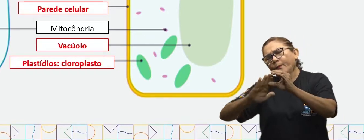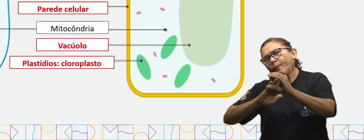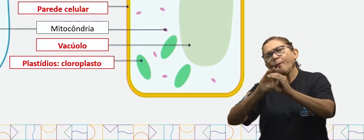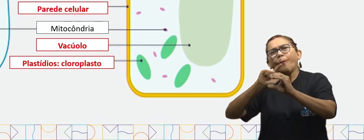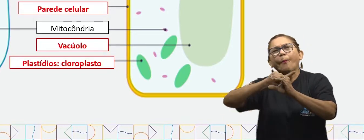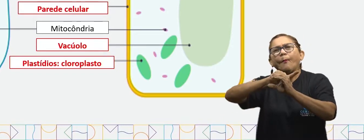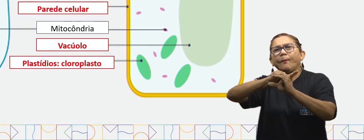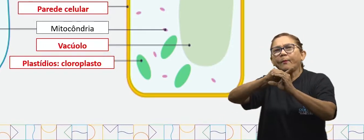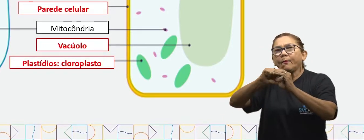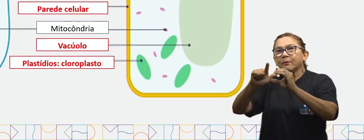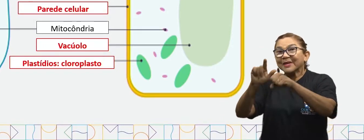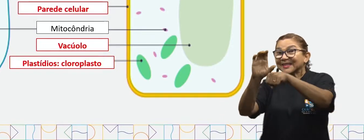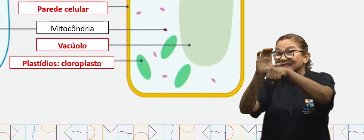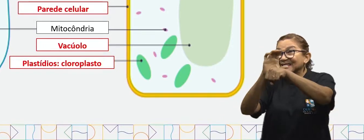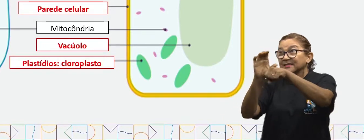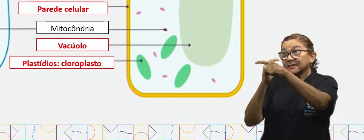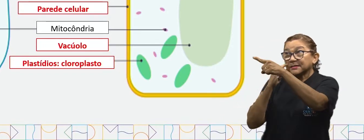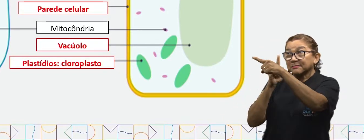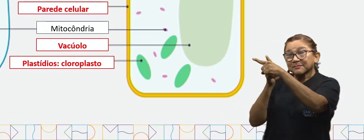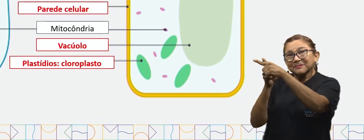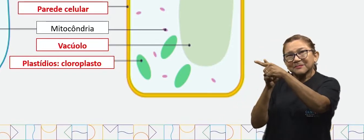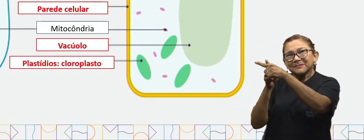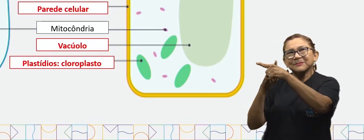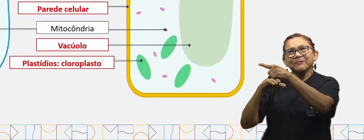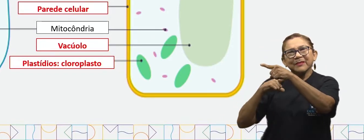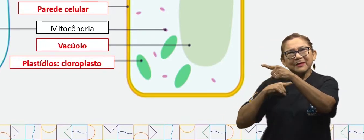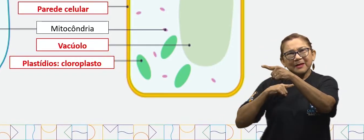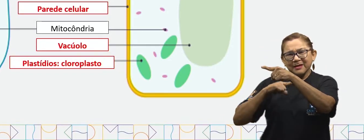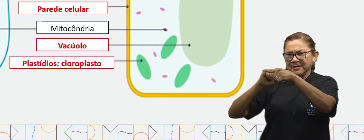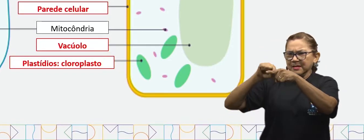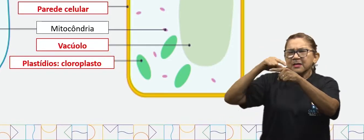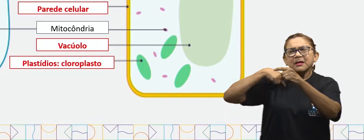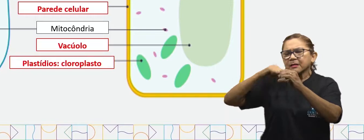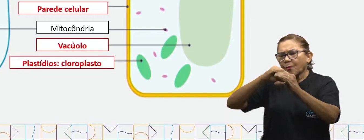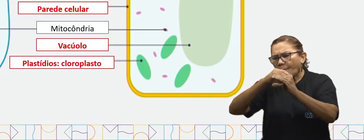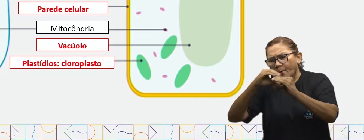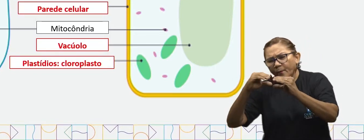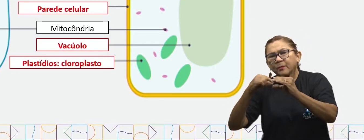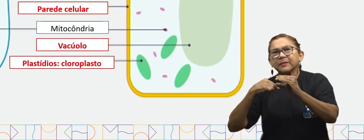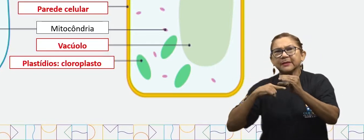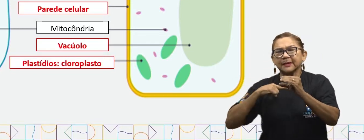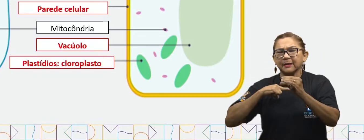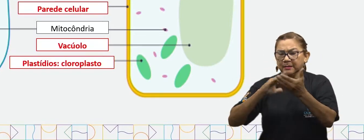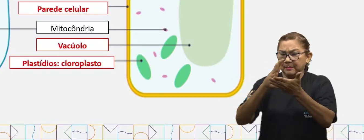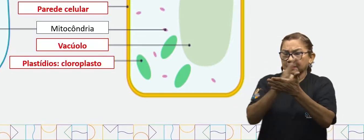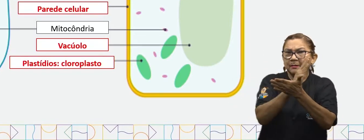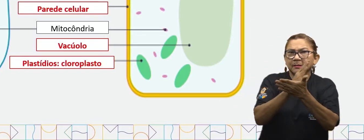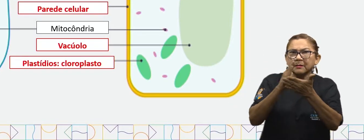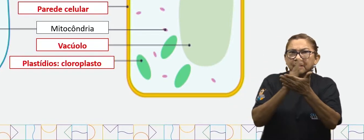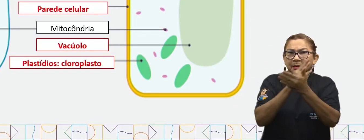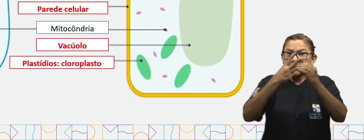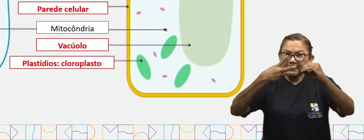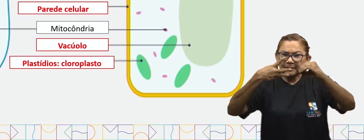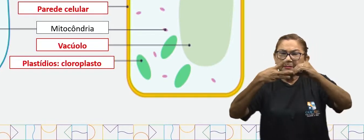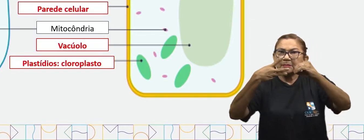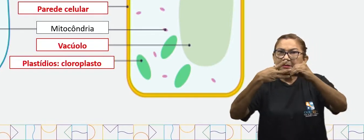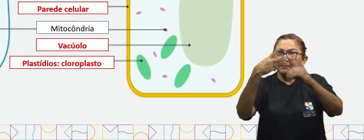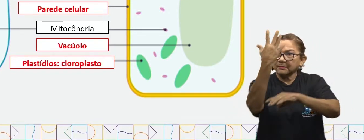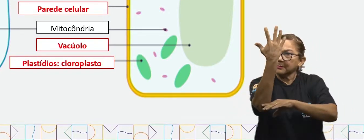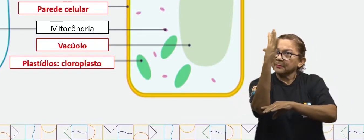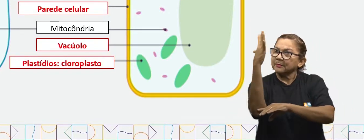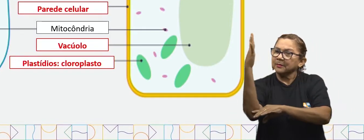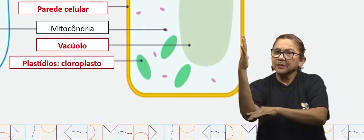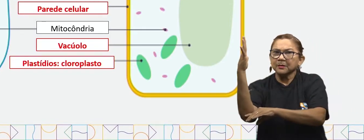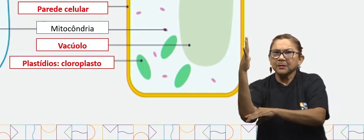tem várias funções, como armazenamento de substâncias. No esquema da célula vegetal, é essa porção